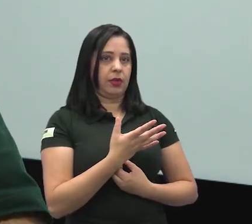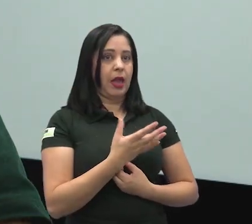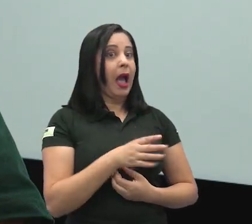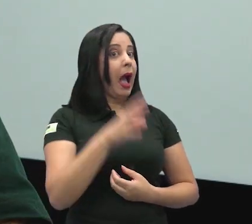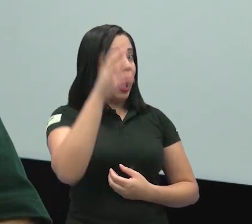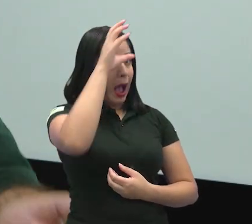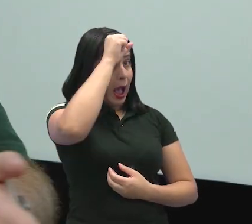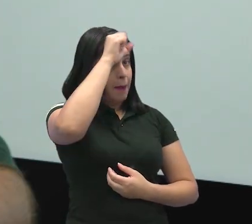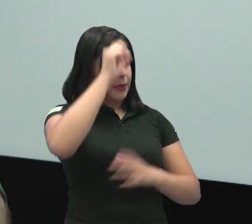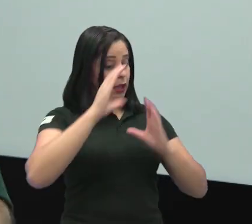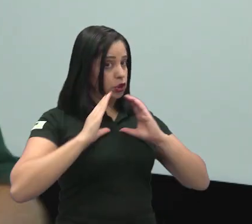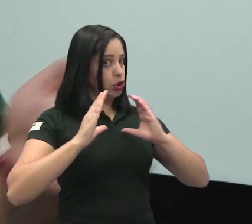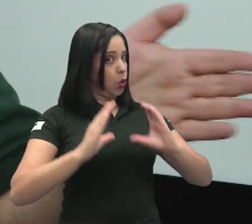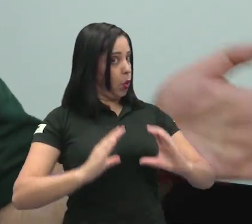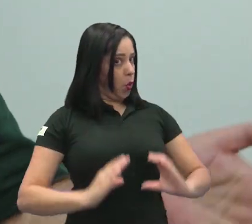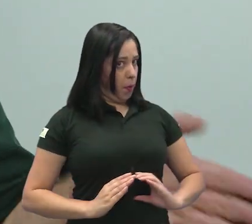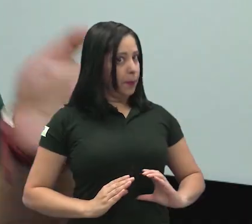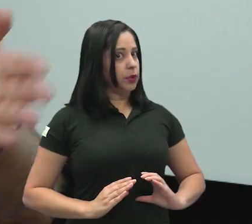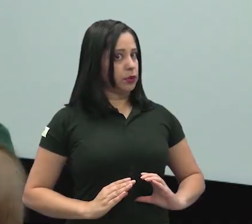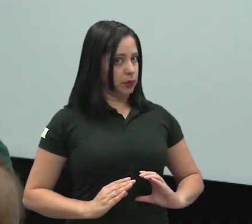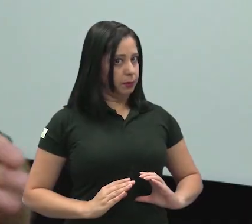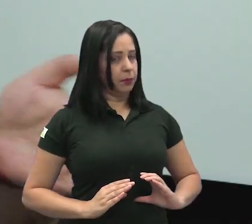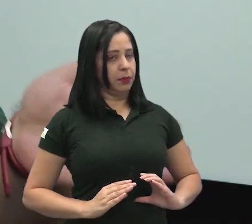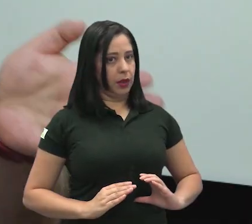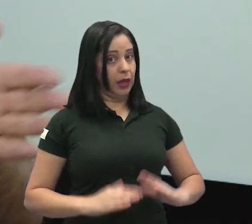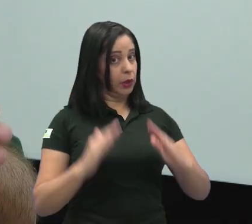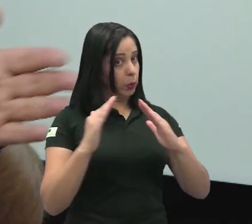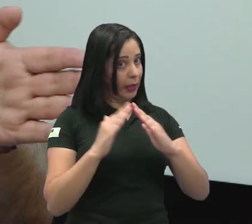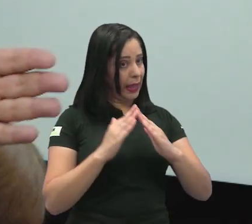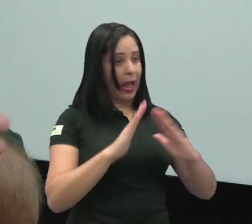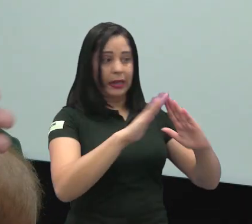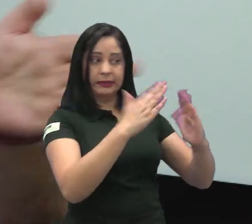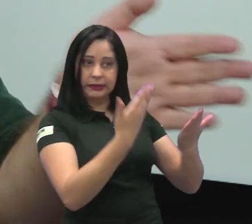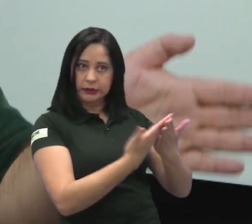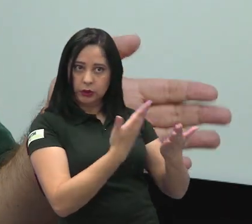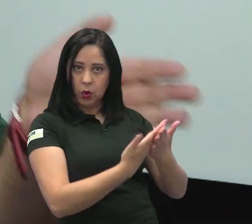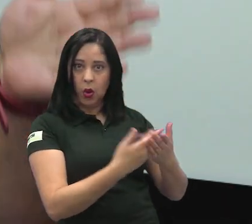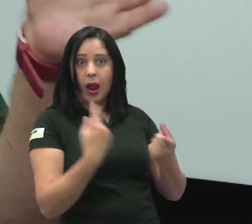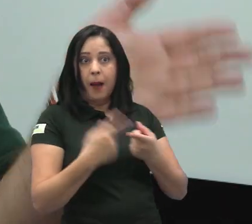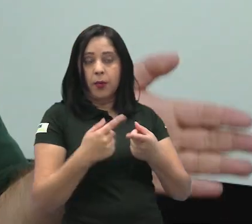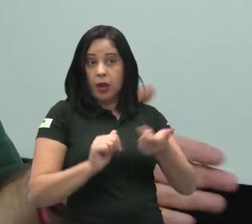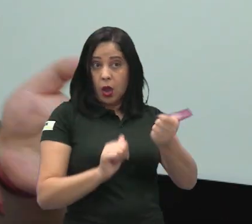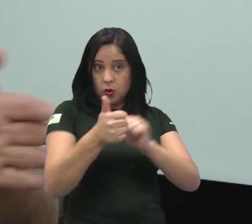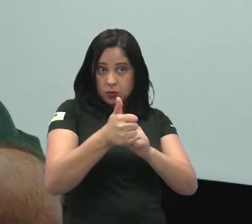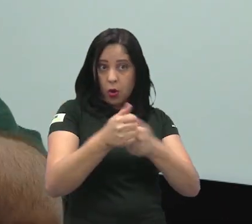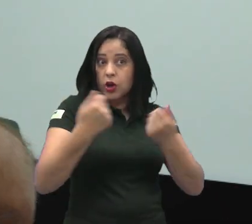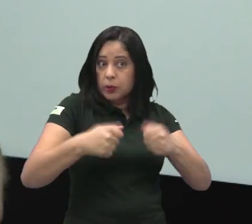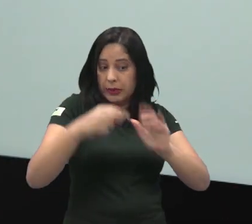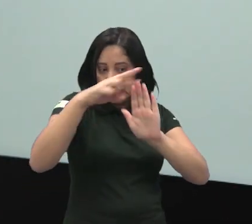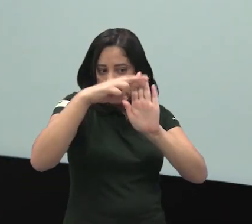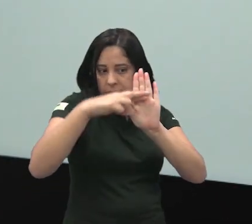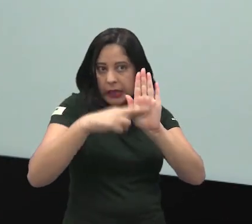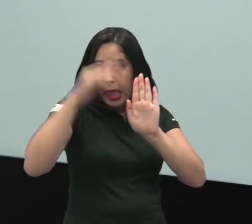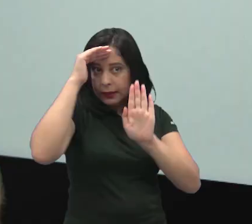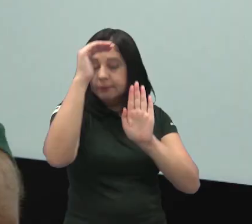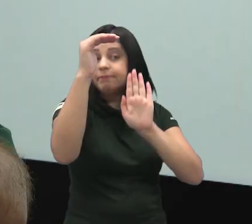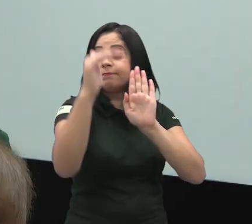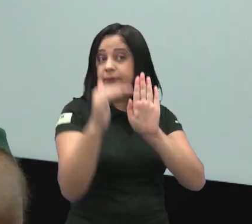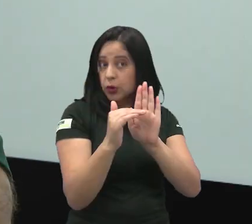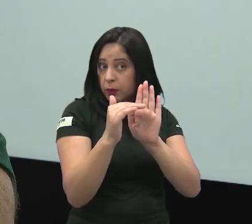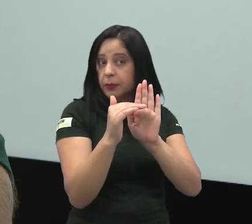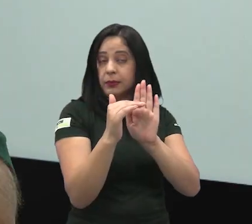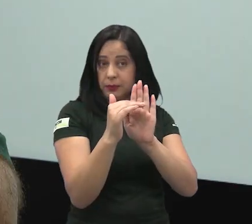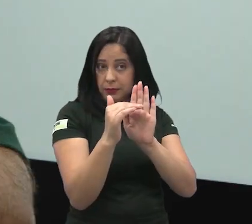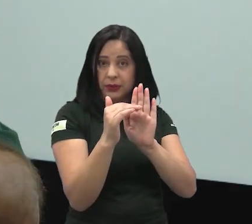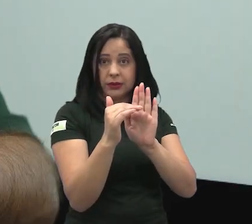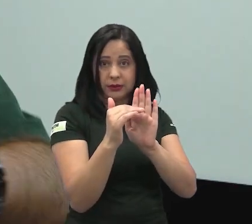Ganha disciplina dentro de casa, na escola, porque o esporte tem o lado rígido também, de você cumprir os horários, cumprir os exercícios,